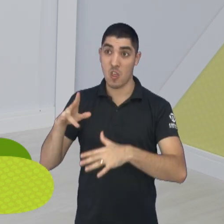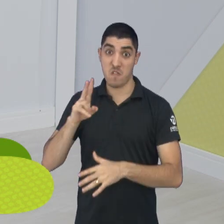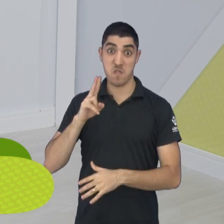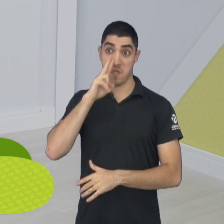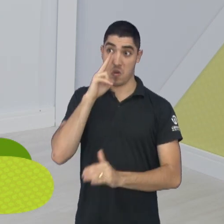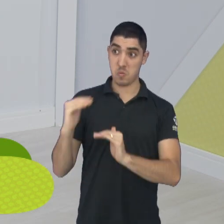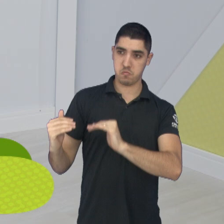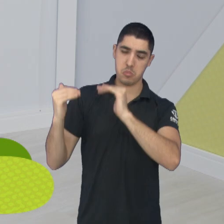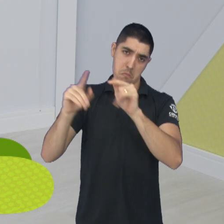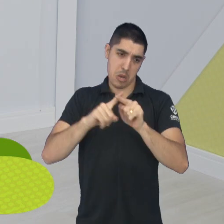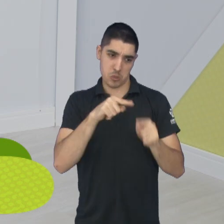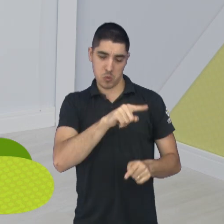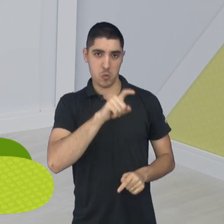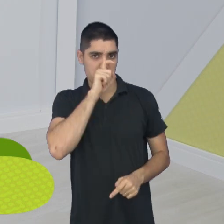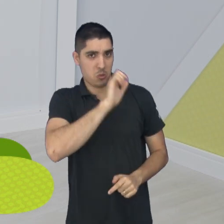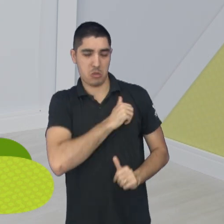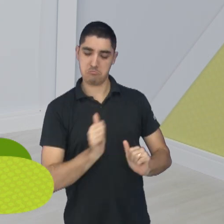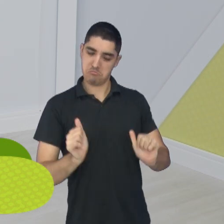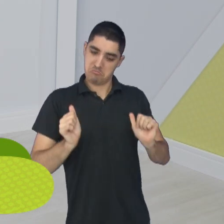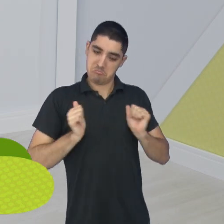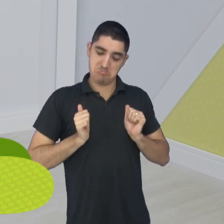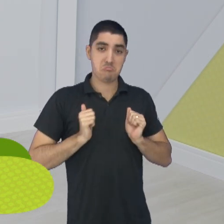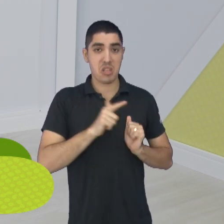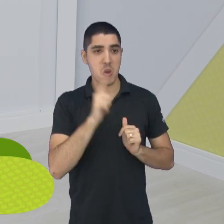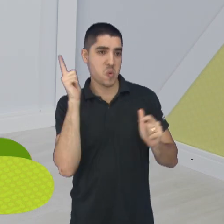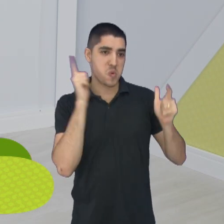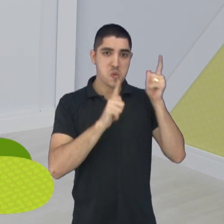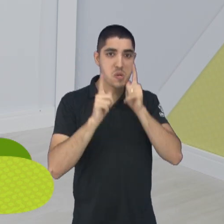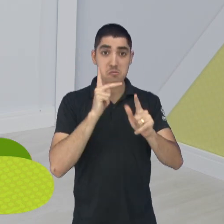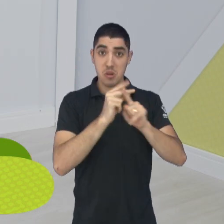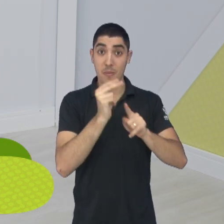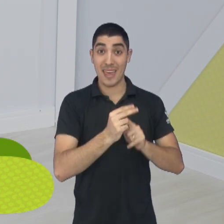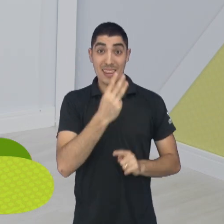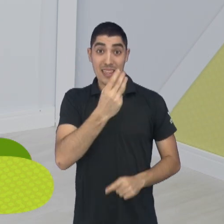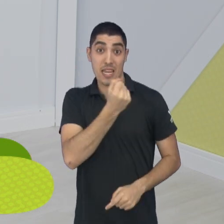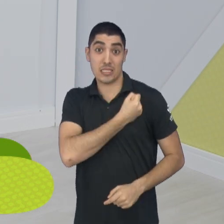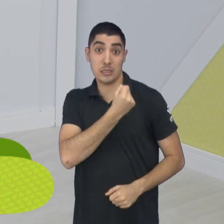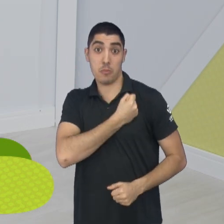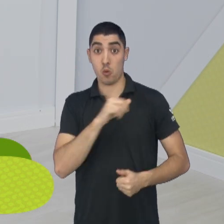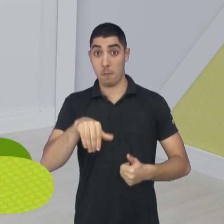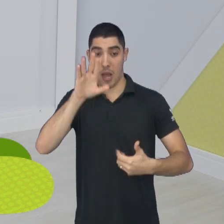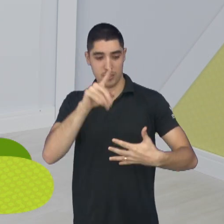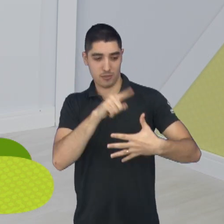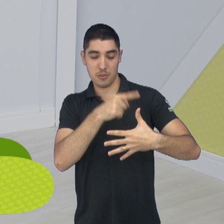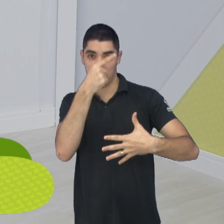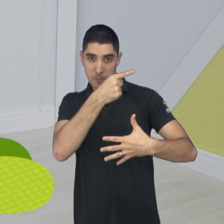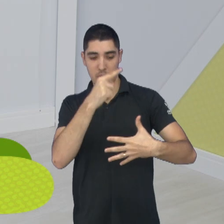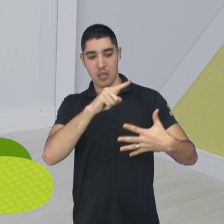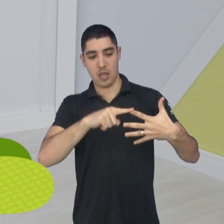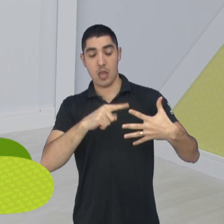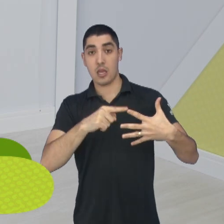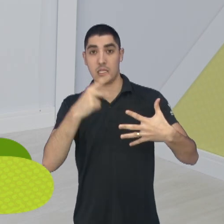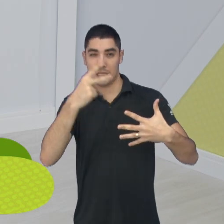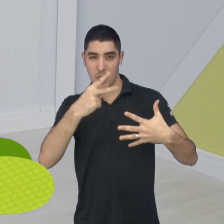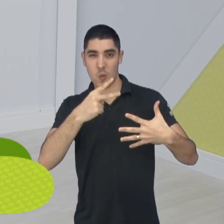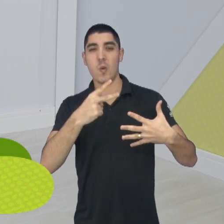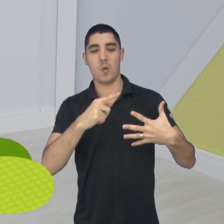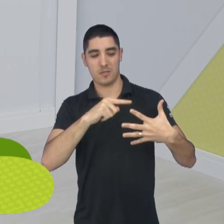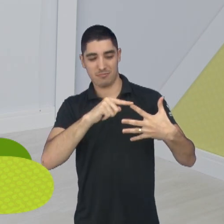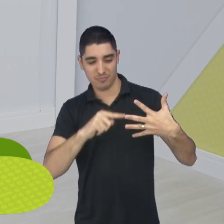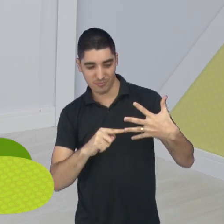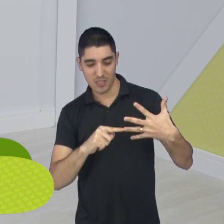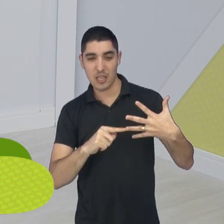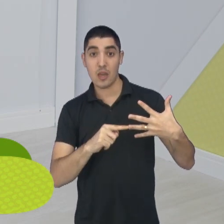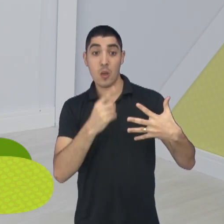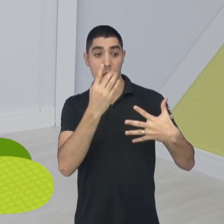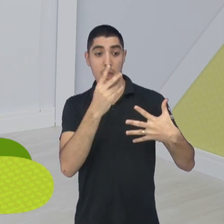essa gordurinha aí para queimar, já está com 3 pontos em relação aos 2 segundos colocados, eram 4 segundos colocados, né, que tinham a mesma